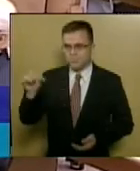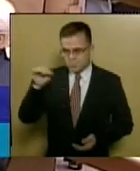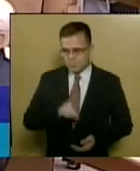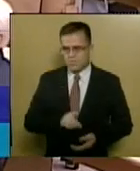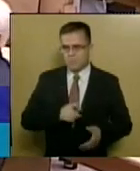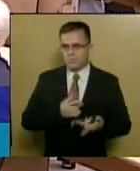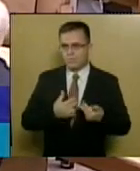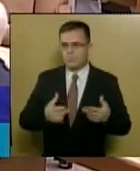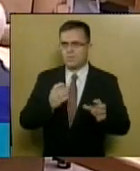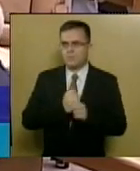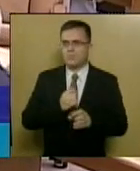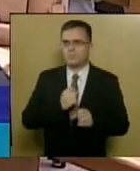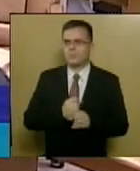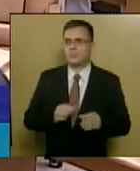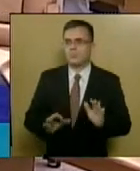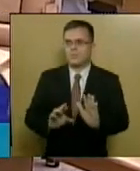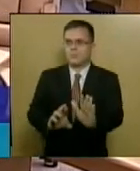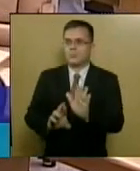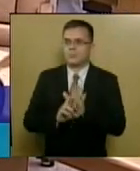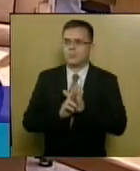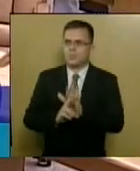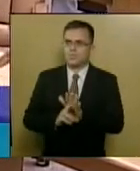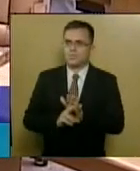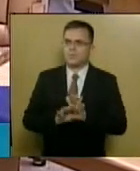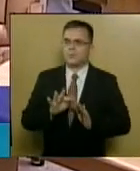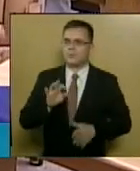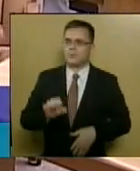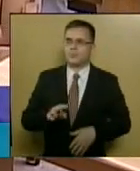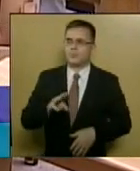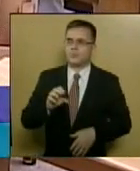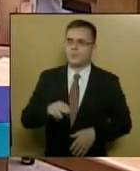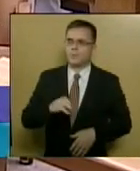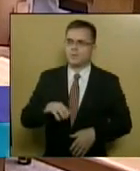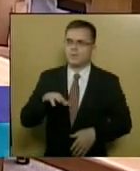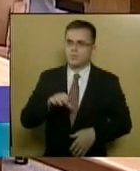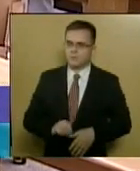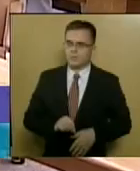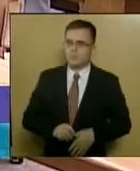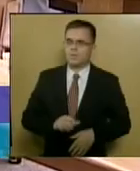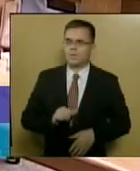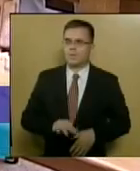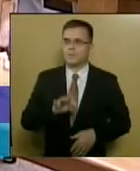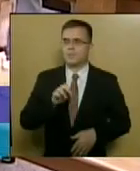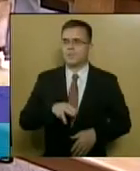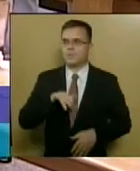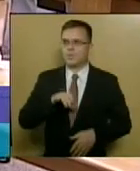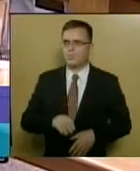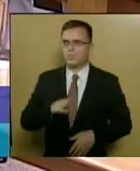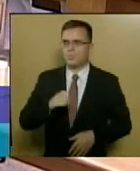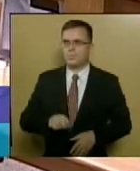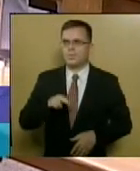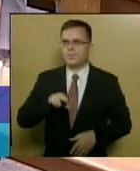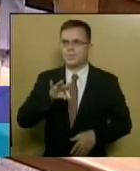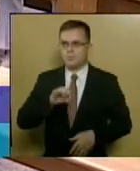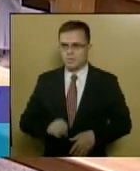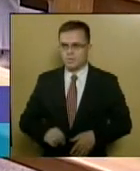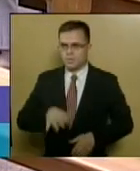tributário, representando aqui a FEComércio. Doutor Artêmio Barreto,